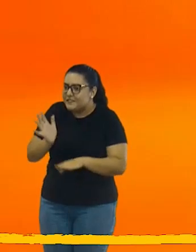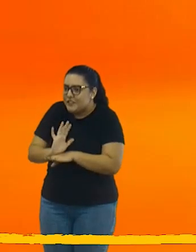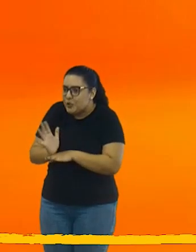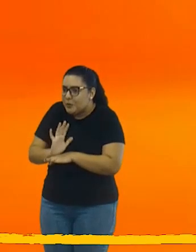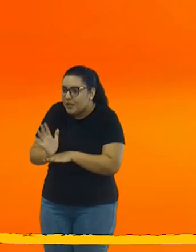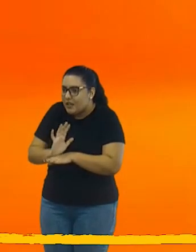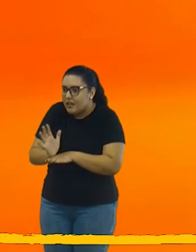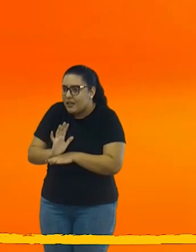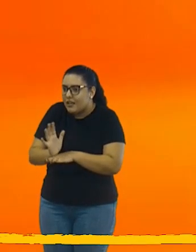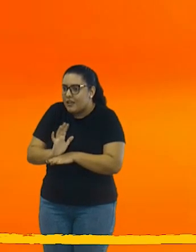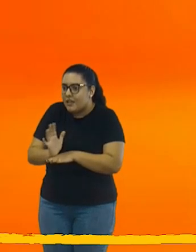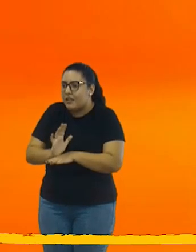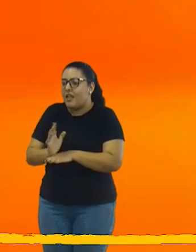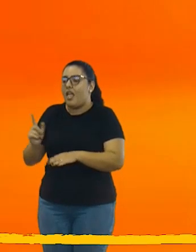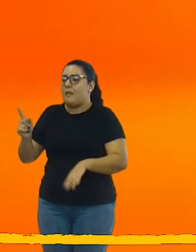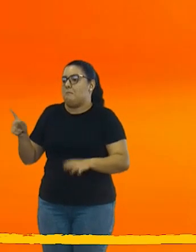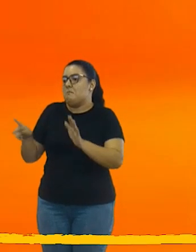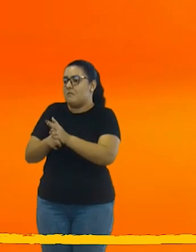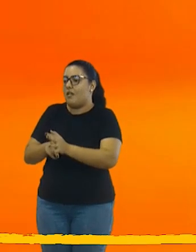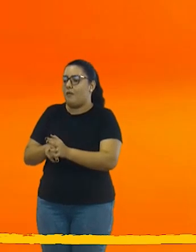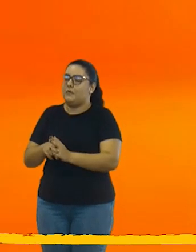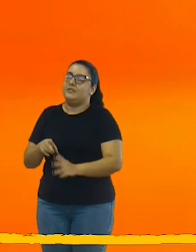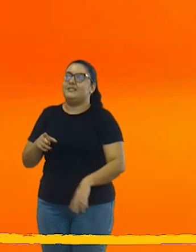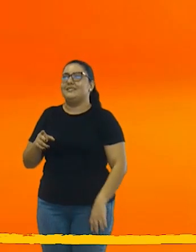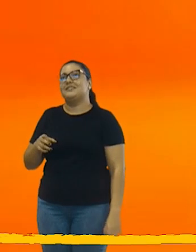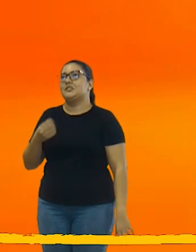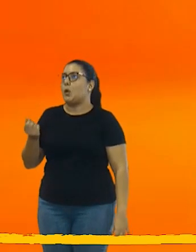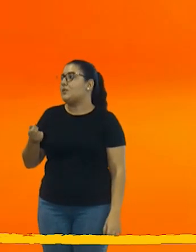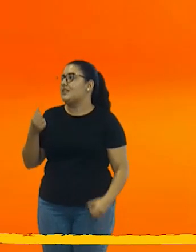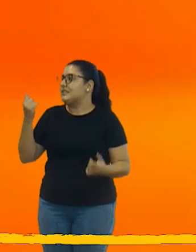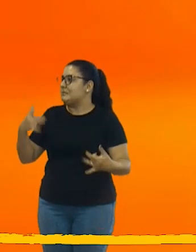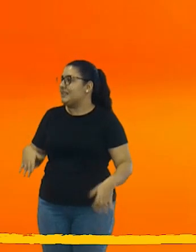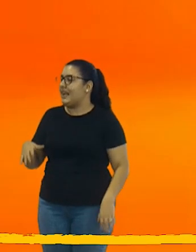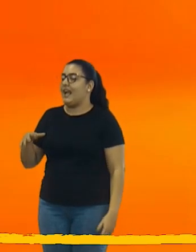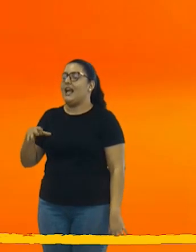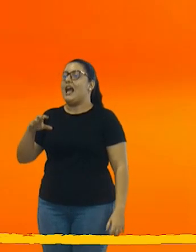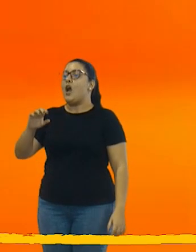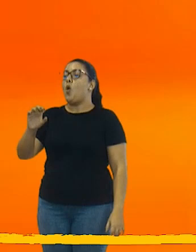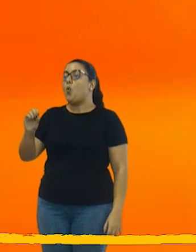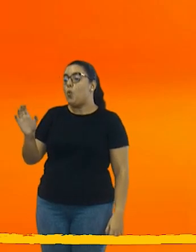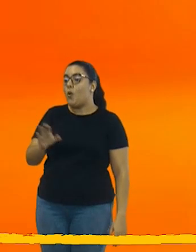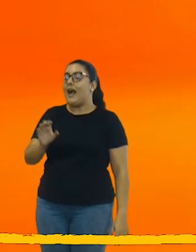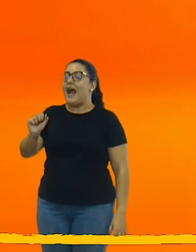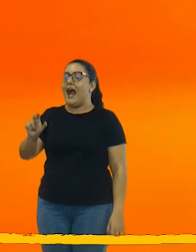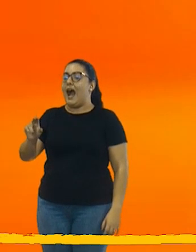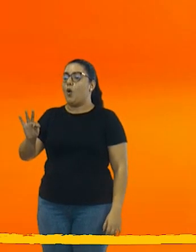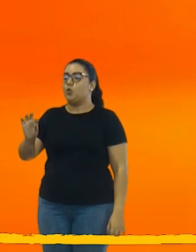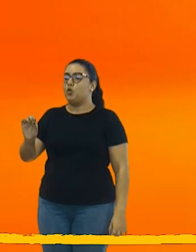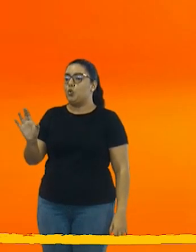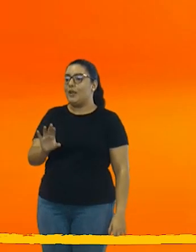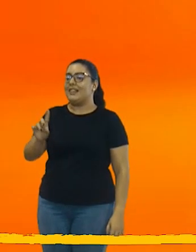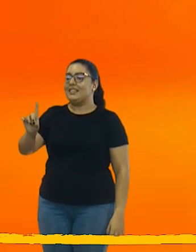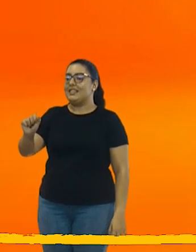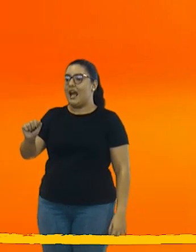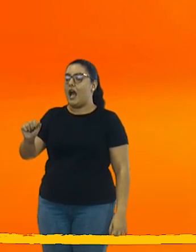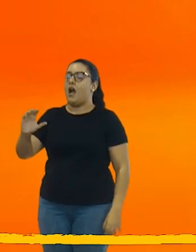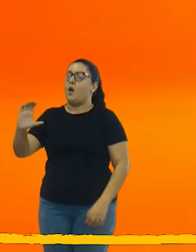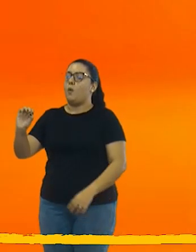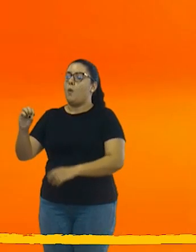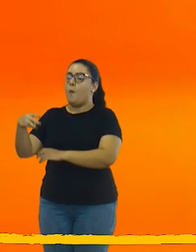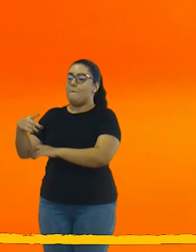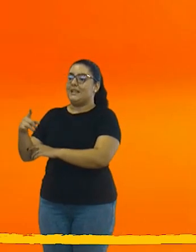gratuita, ela é uma ferramenta através do qual se faz uma crítica social. Isso desde o teatro grego